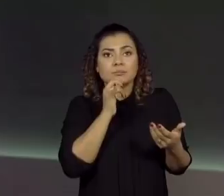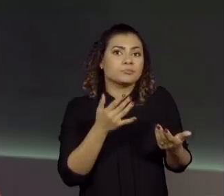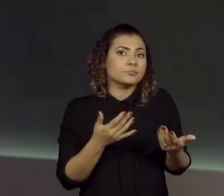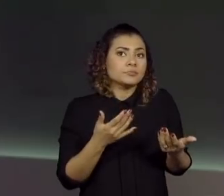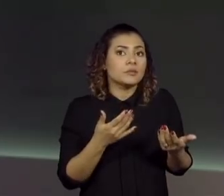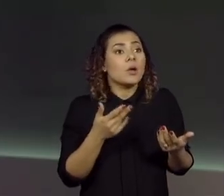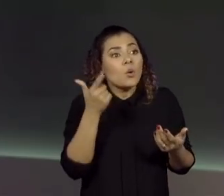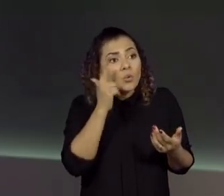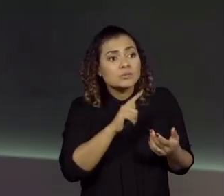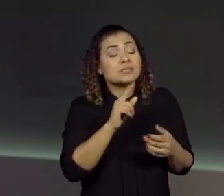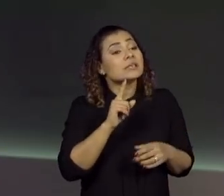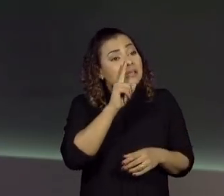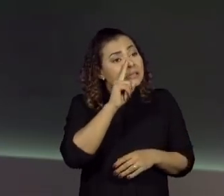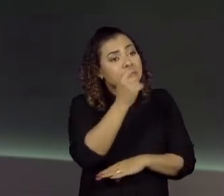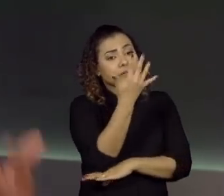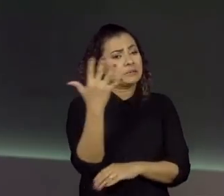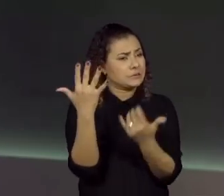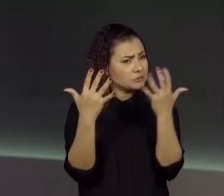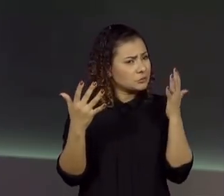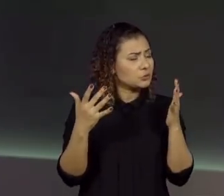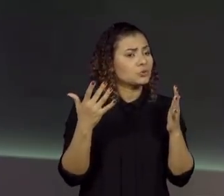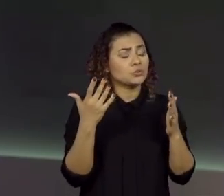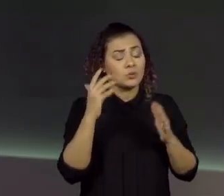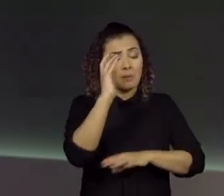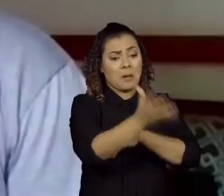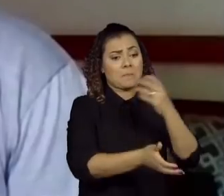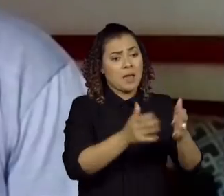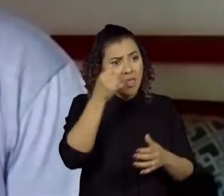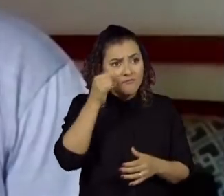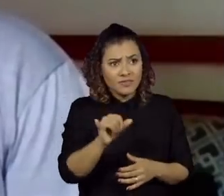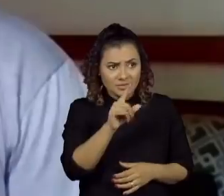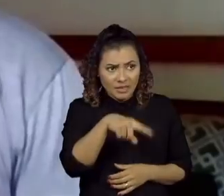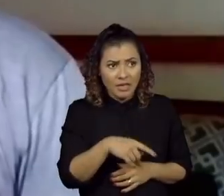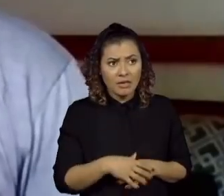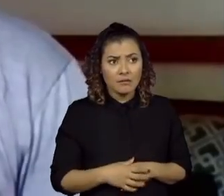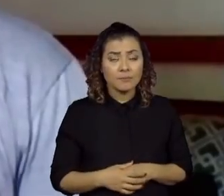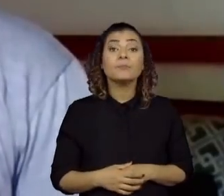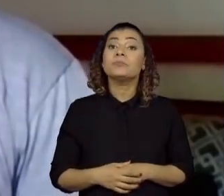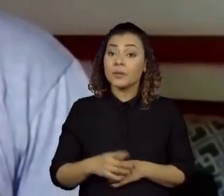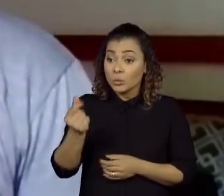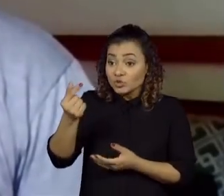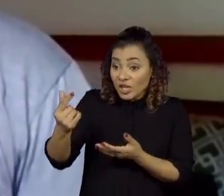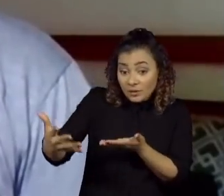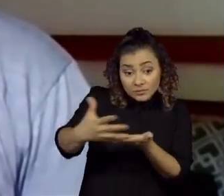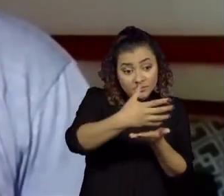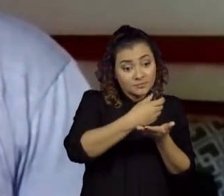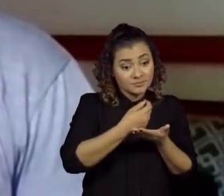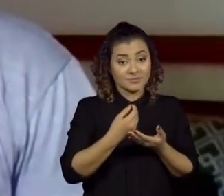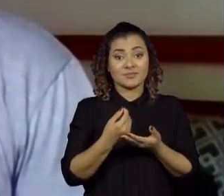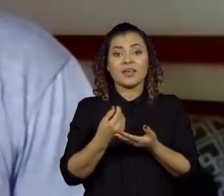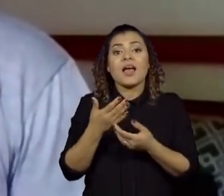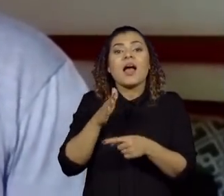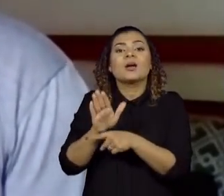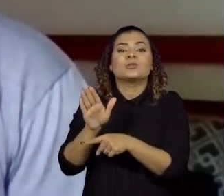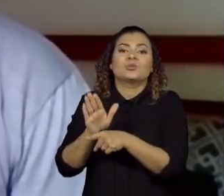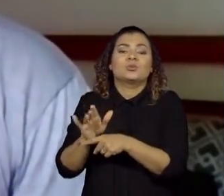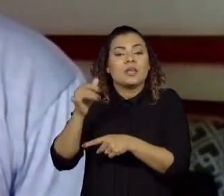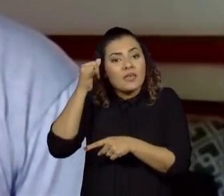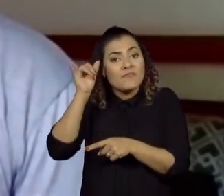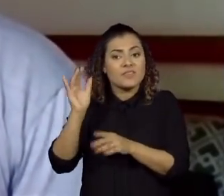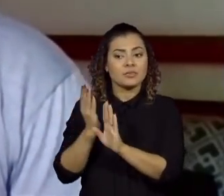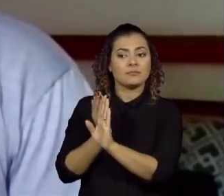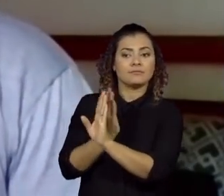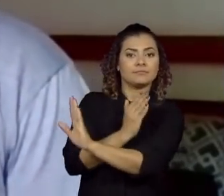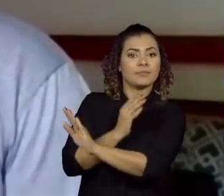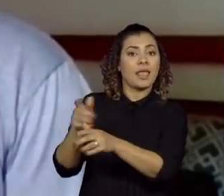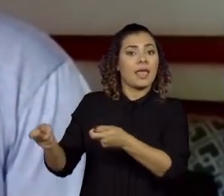acaba colocando a floresta em risco, que acaba derrubando a floresta? Ela tem nos ajudado a argumentar contra garimpos, por exemplo,